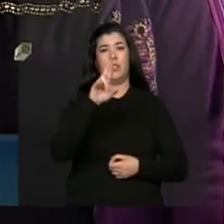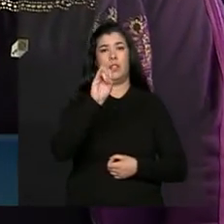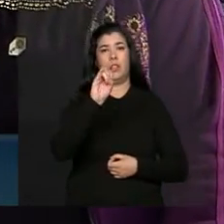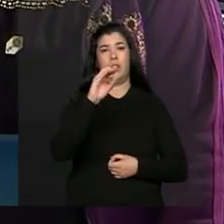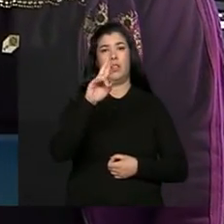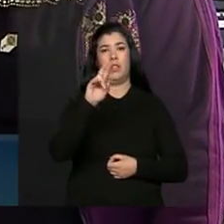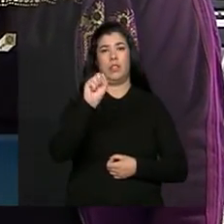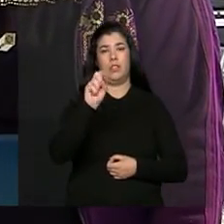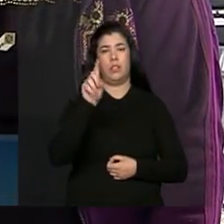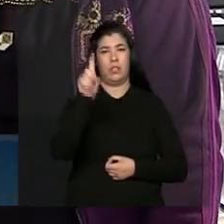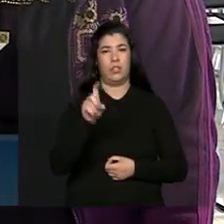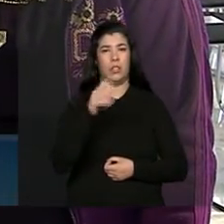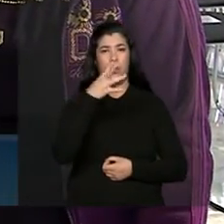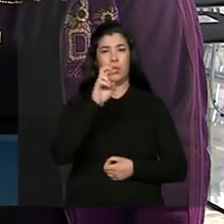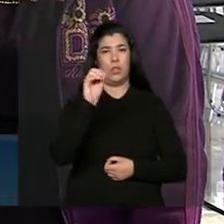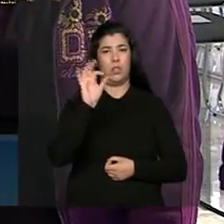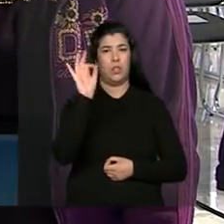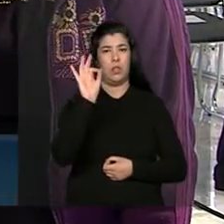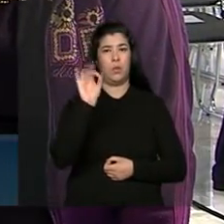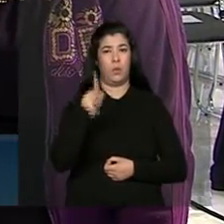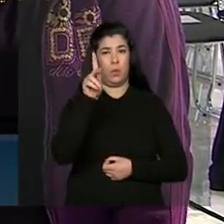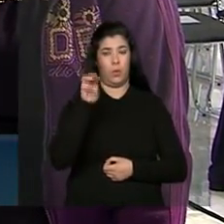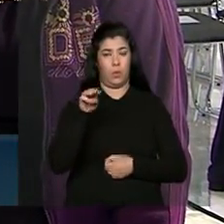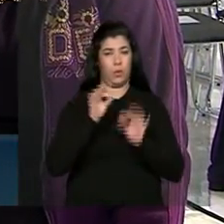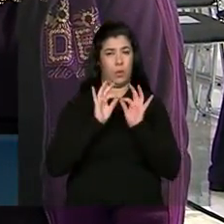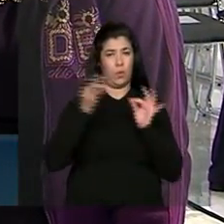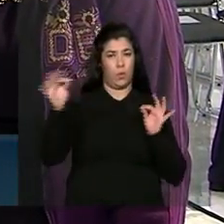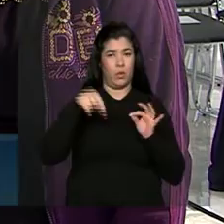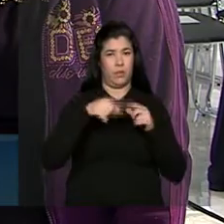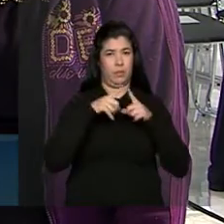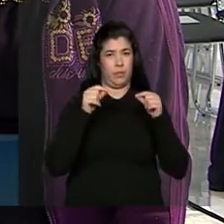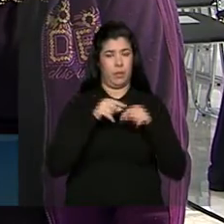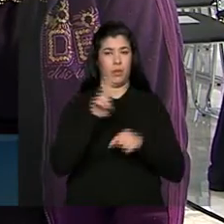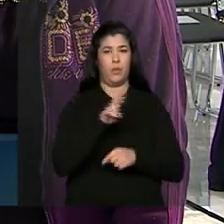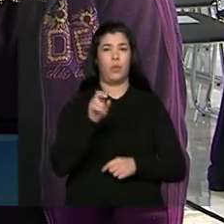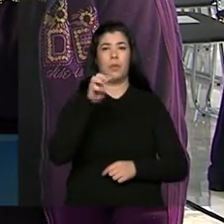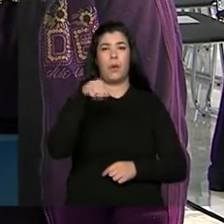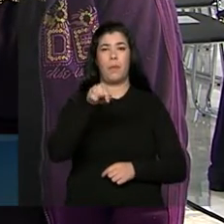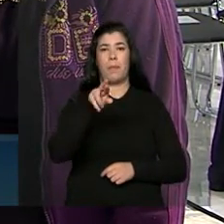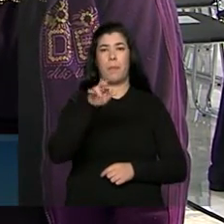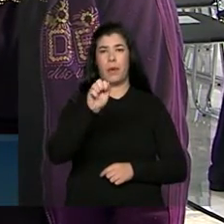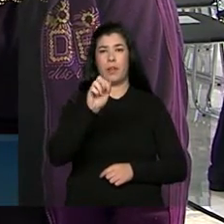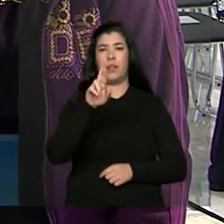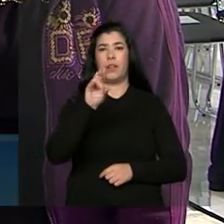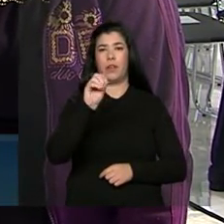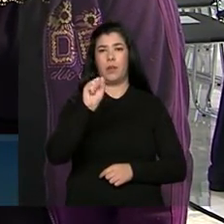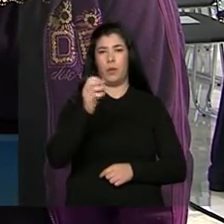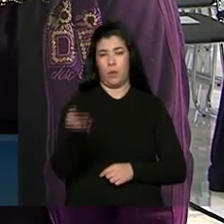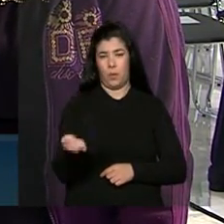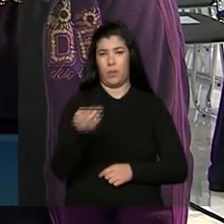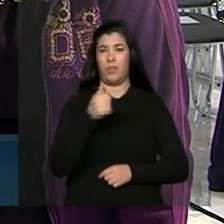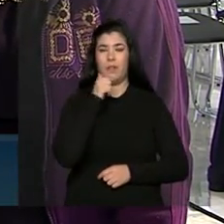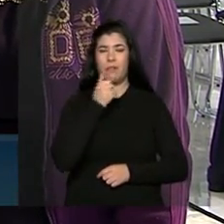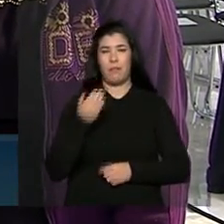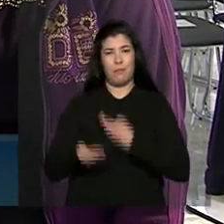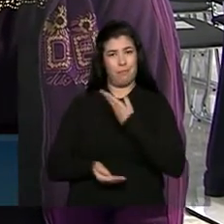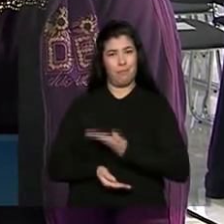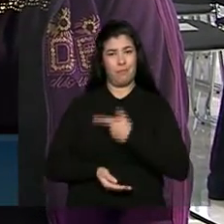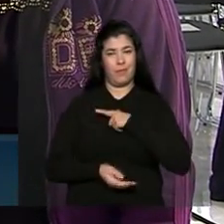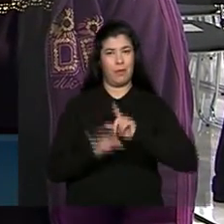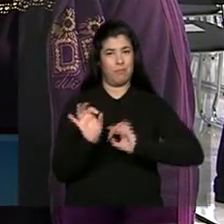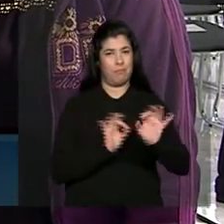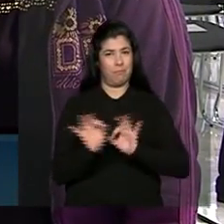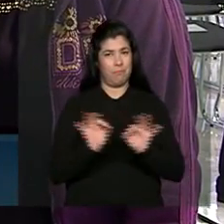cerca de 450 quilômetros aqui de Brasília, é a Maria Rosa dos Santos Silva. E ela está preparada